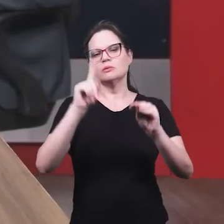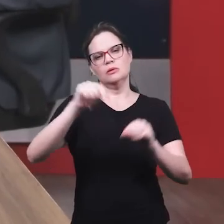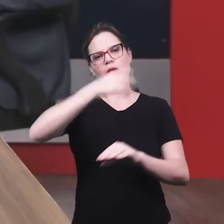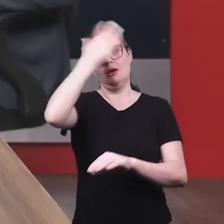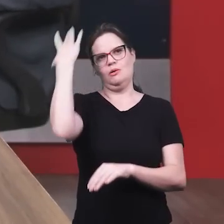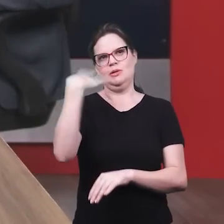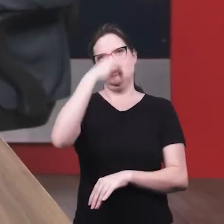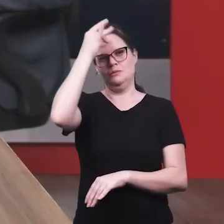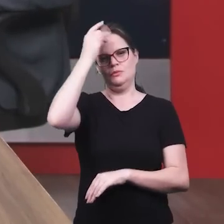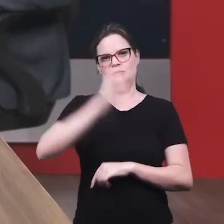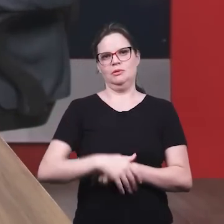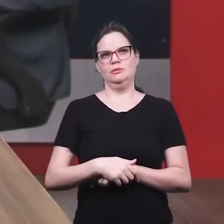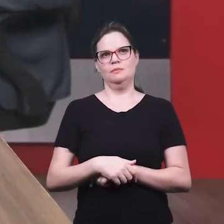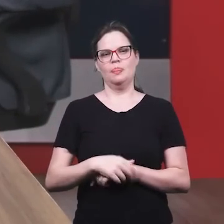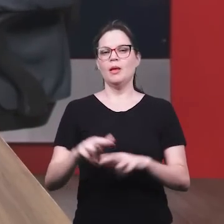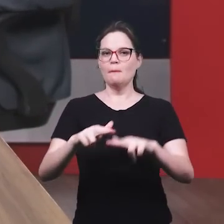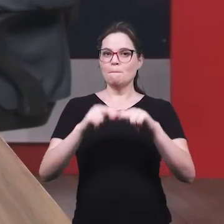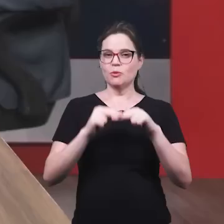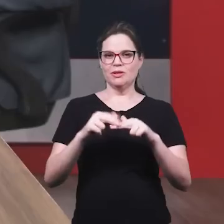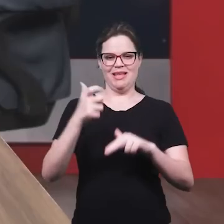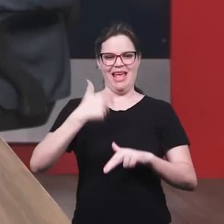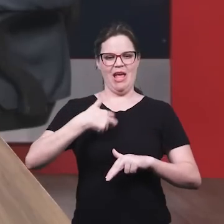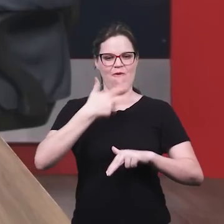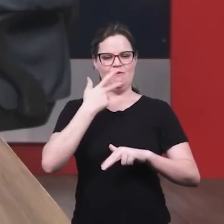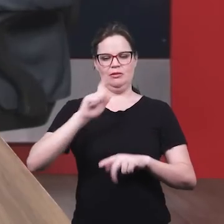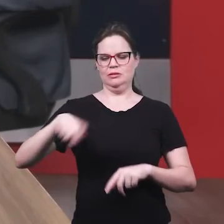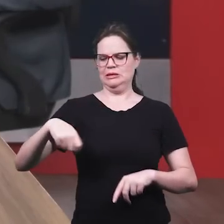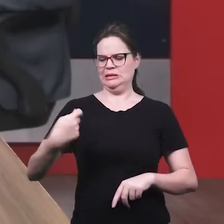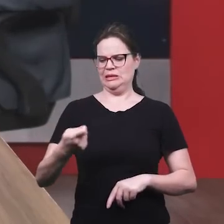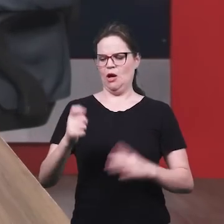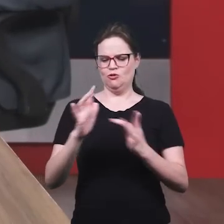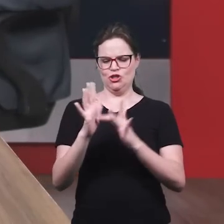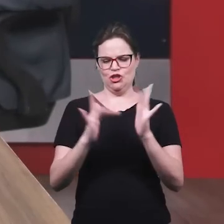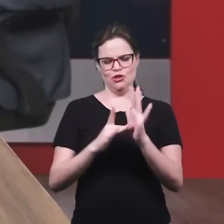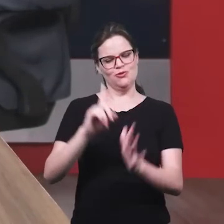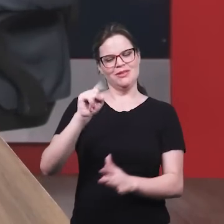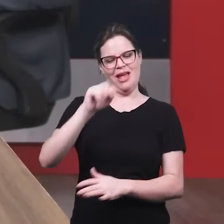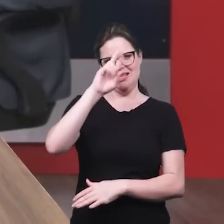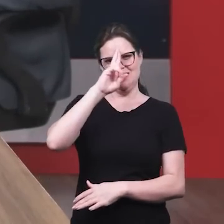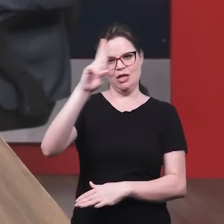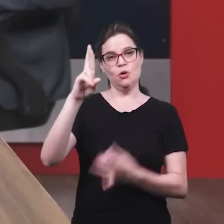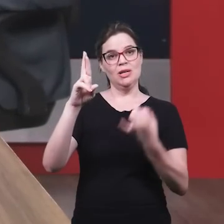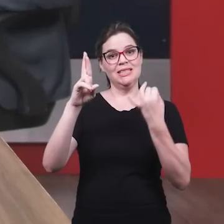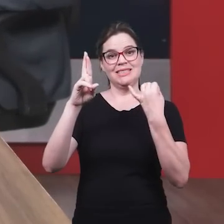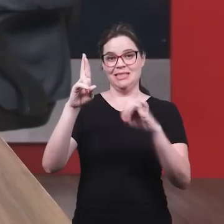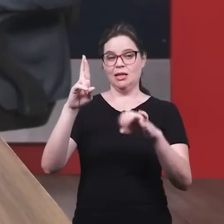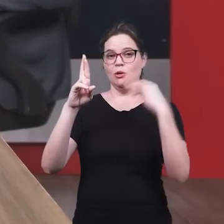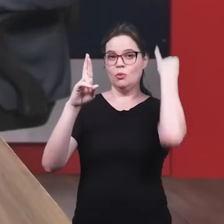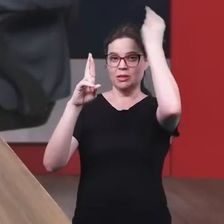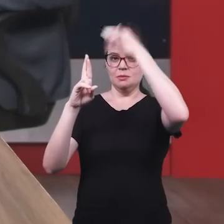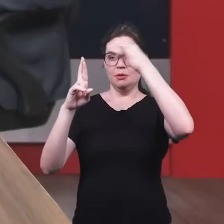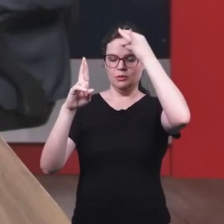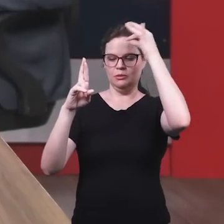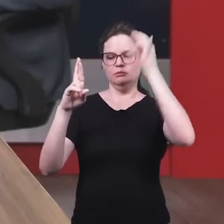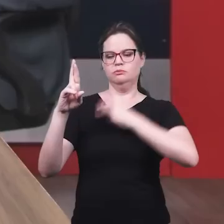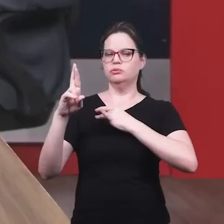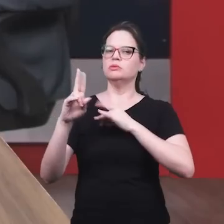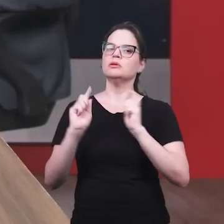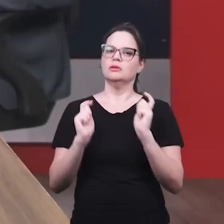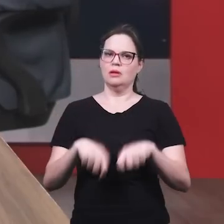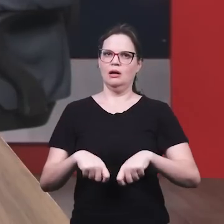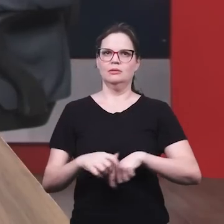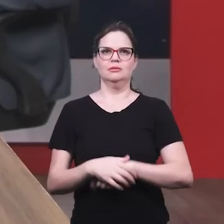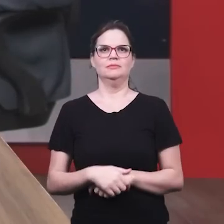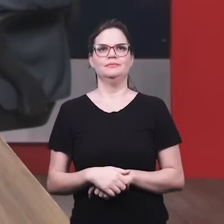que ninguém pode falar que Jesus é o Senhor se não for pelo Espírito. É ele que pode falar